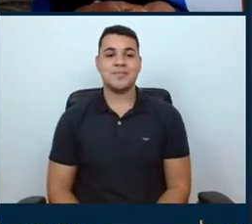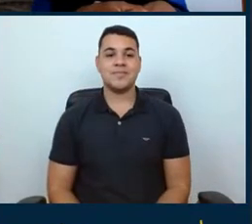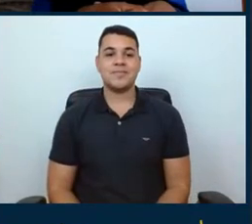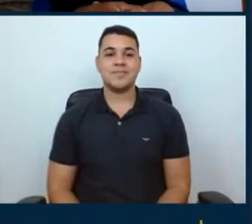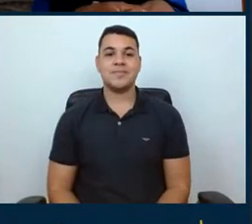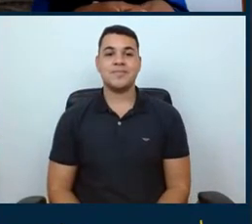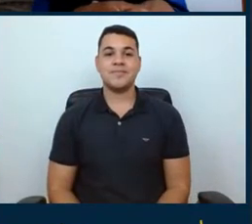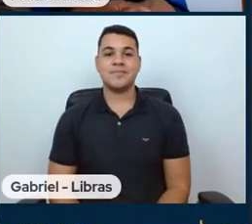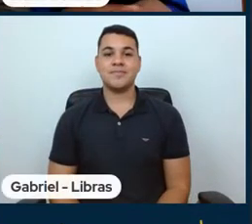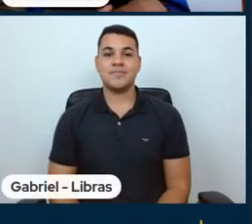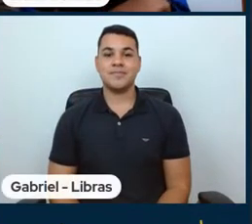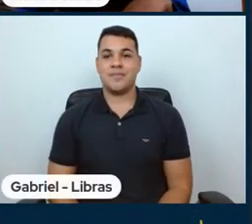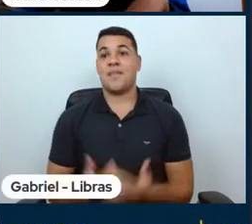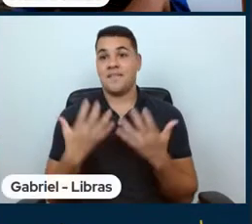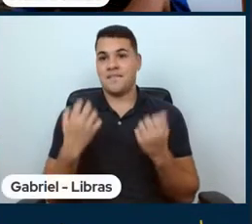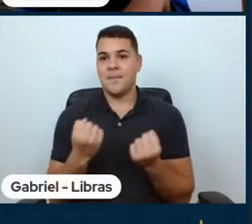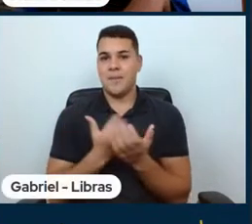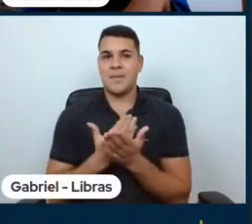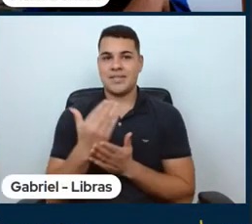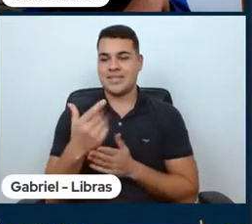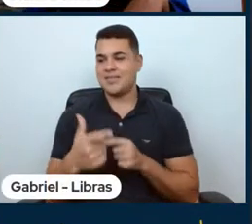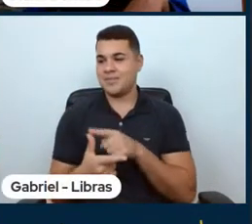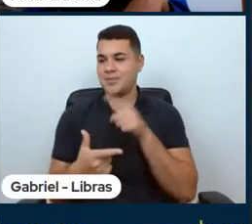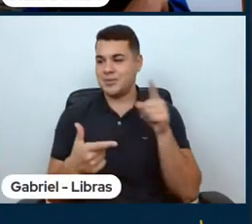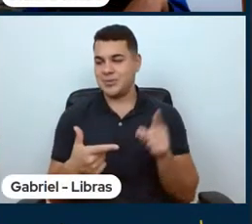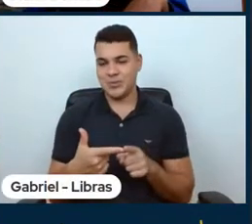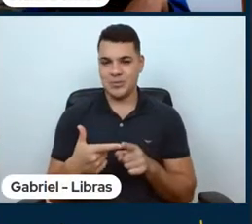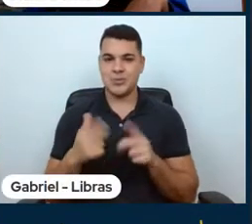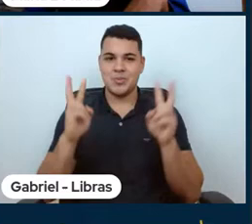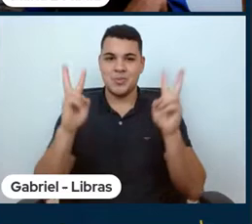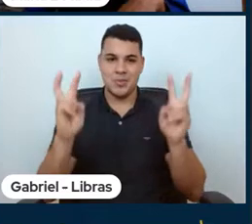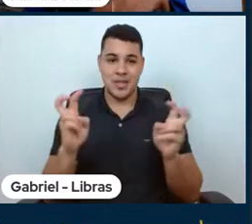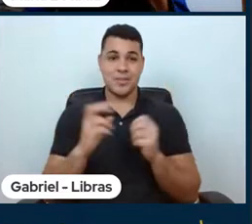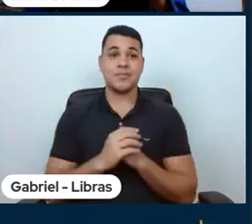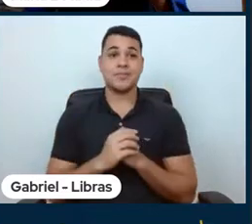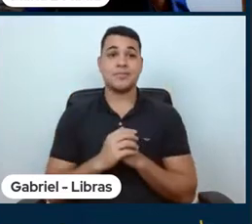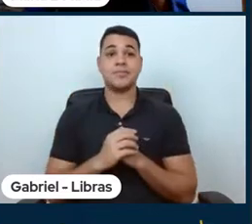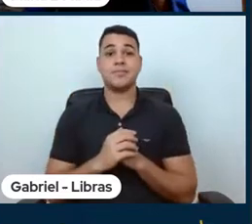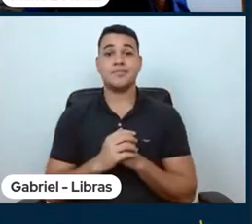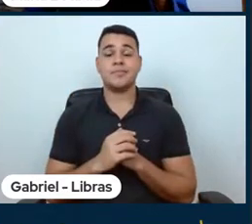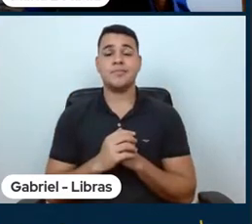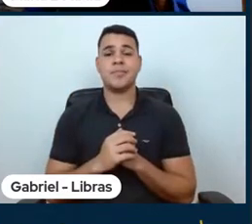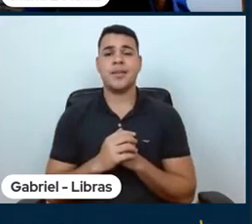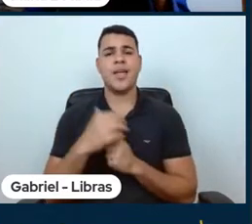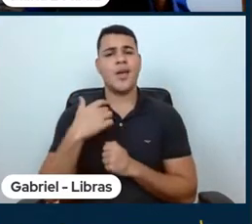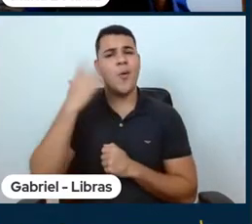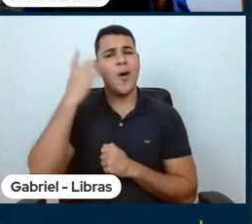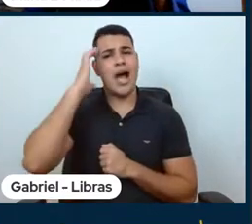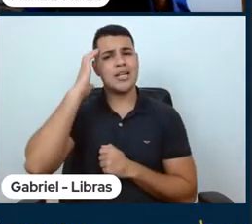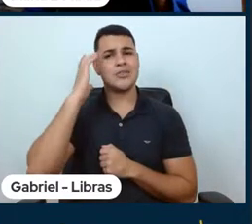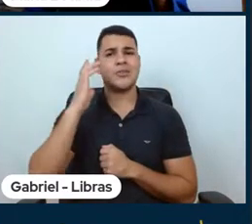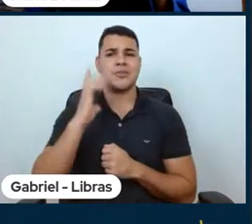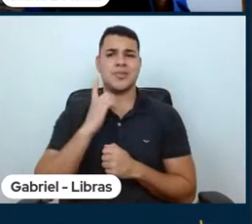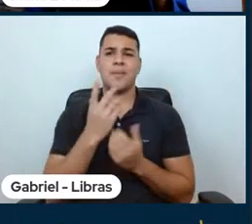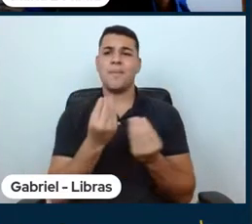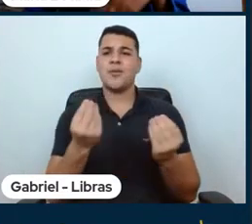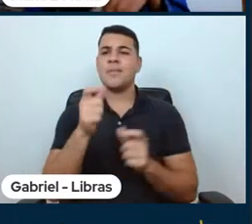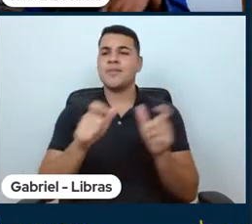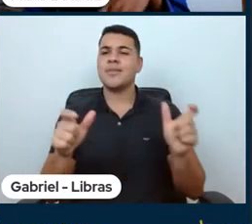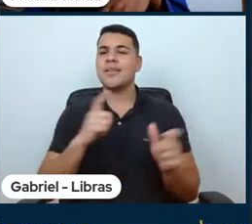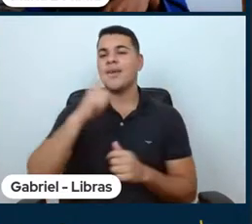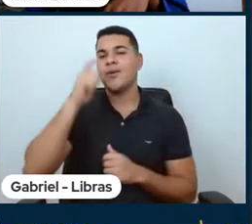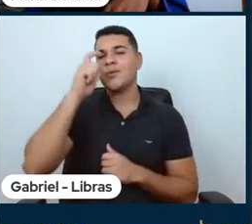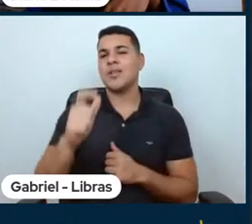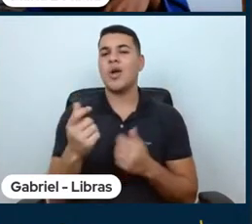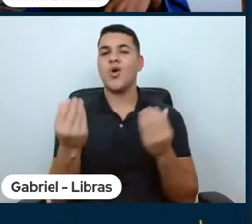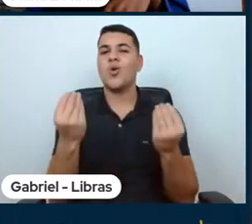Vamos entrar num segundo tópico. Esse tópicozinho eu acho que é o que causa muita curiosidade, que é como nós